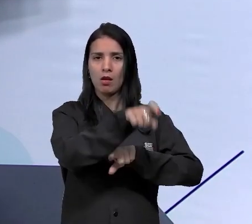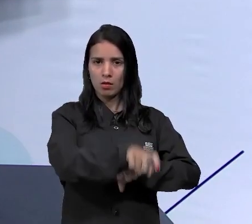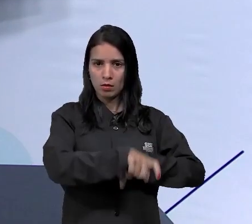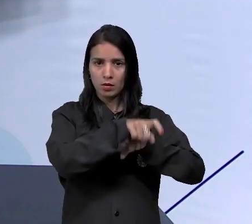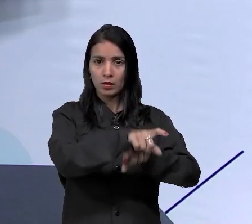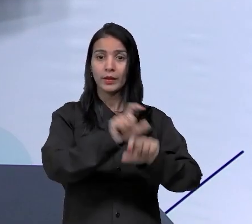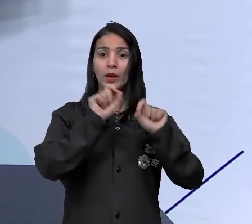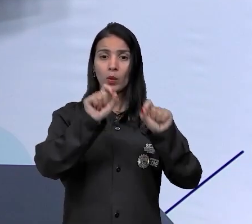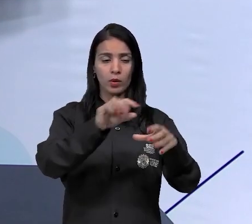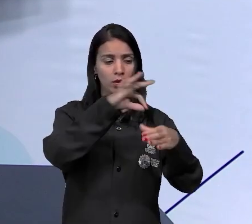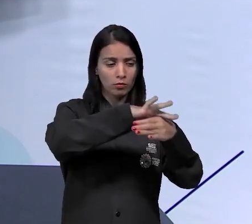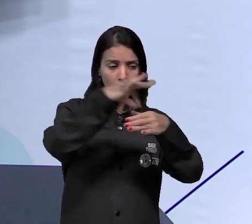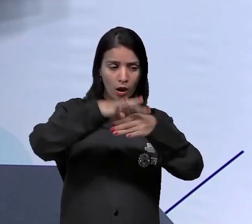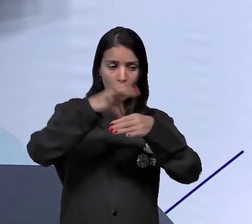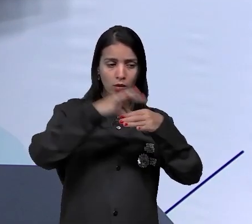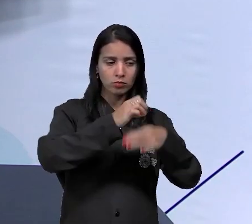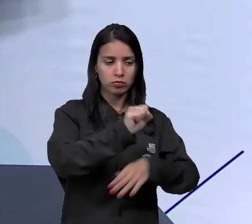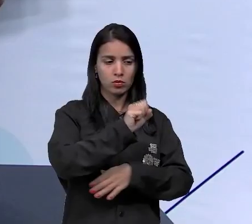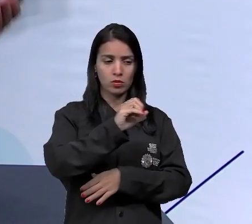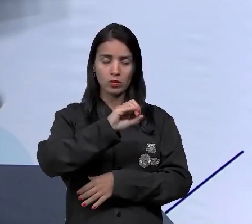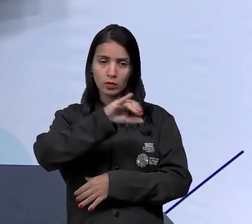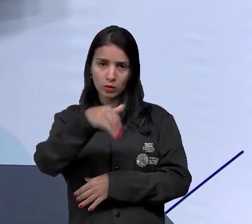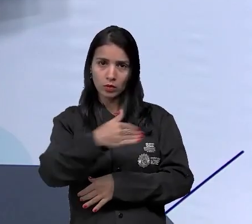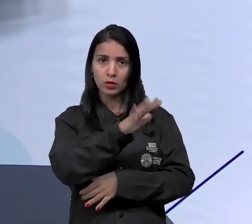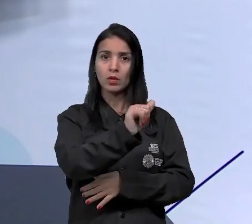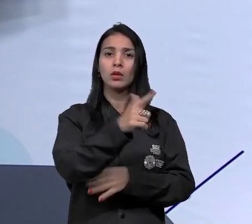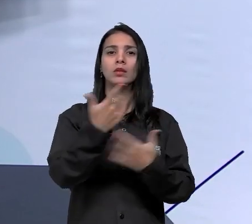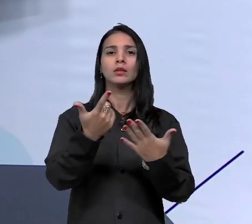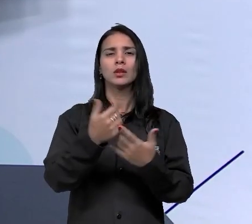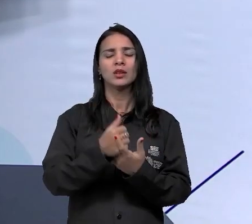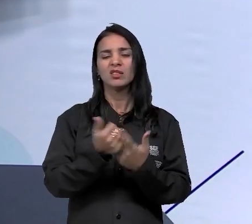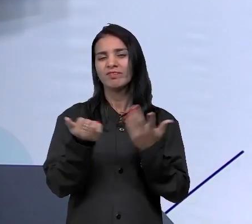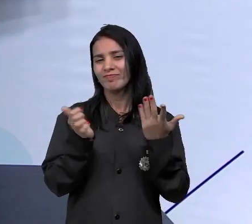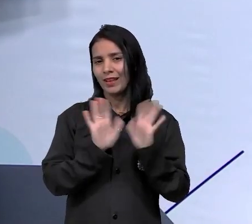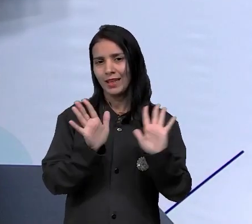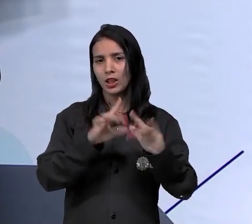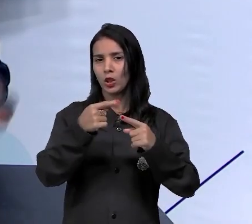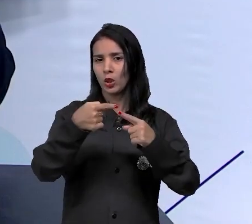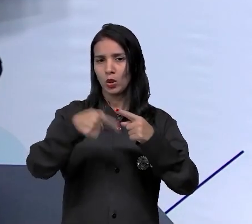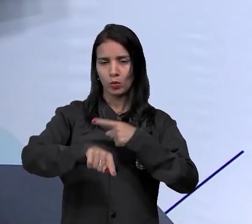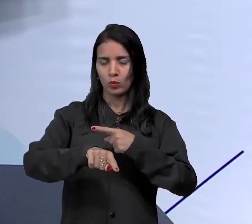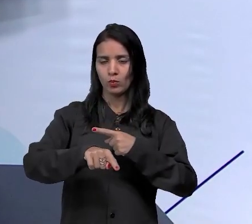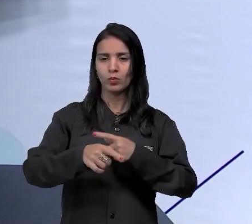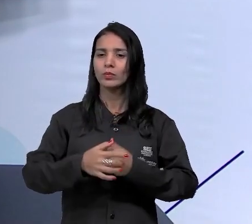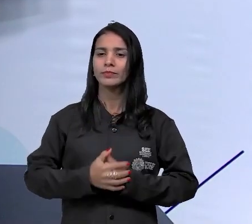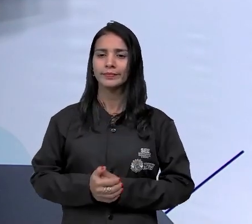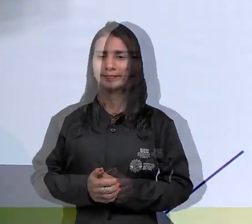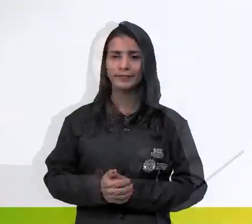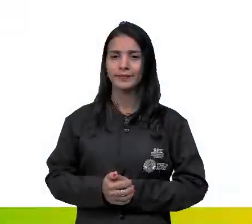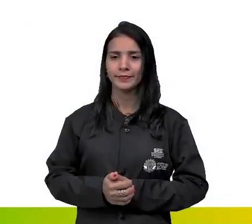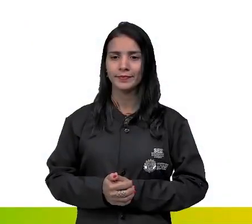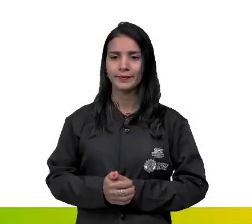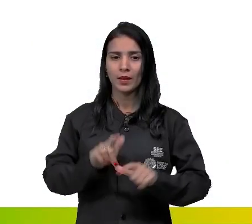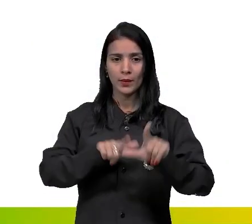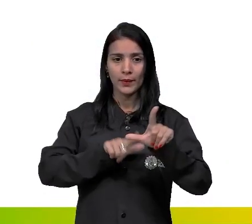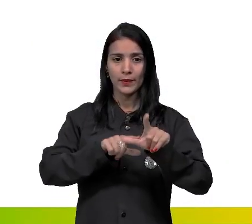que é o cultivo da soja. Então, logo a gente também já pode descartar a alternativa B. Vamos para a alternativa